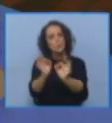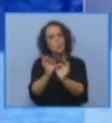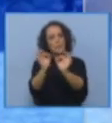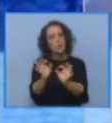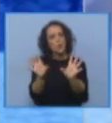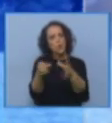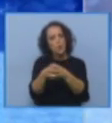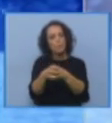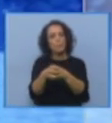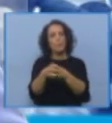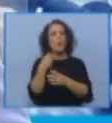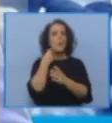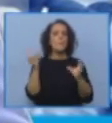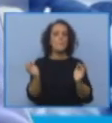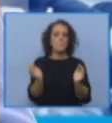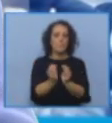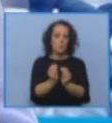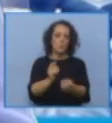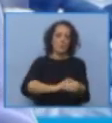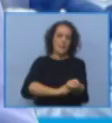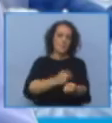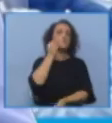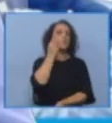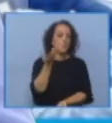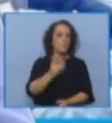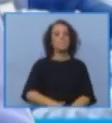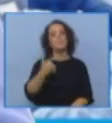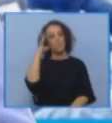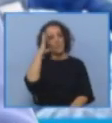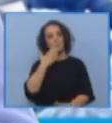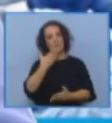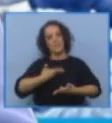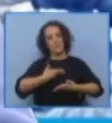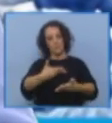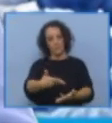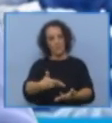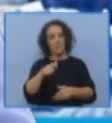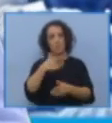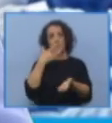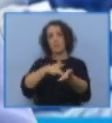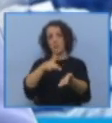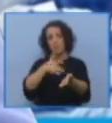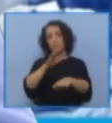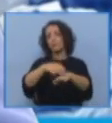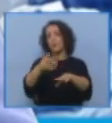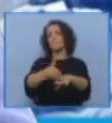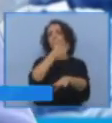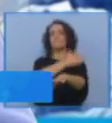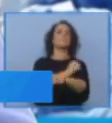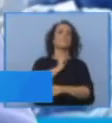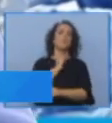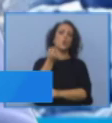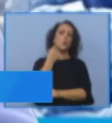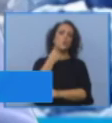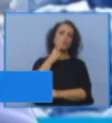minorias étnicas? Boa tarde, muito obrigado pelo convite. Este livro nasce de uma reflexão que eu fiz no âmbito de um curso que fiz